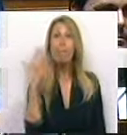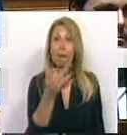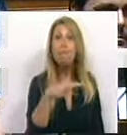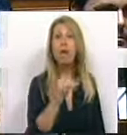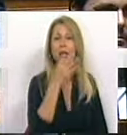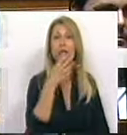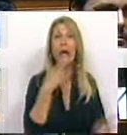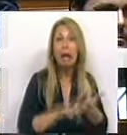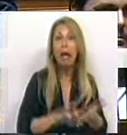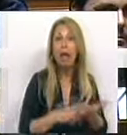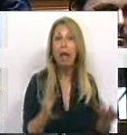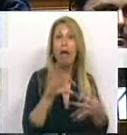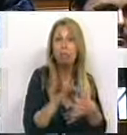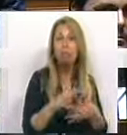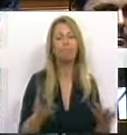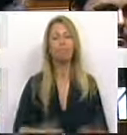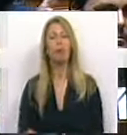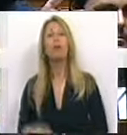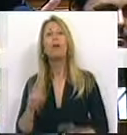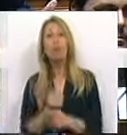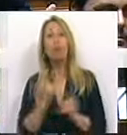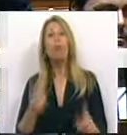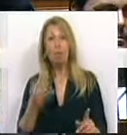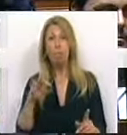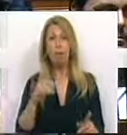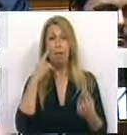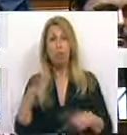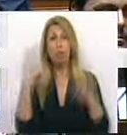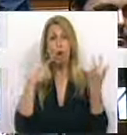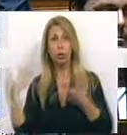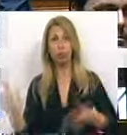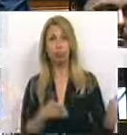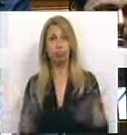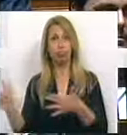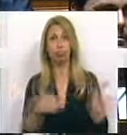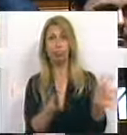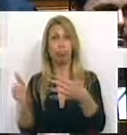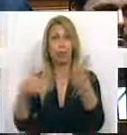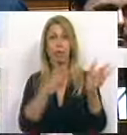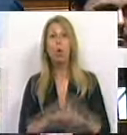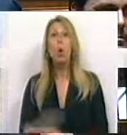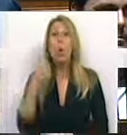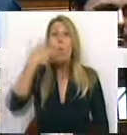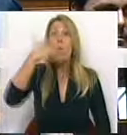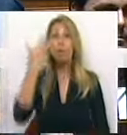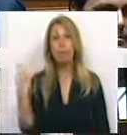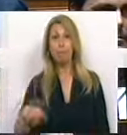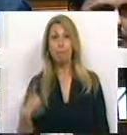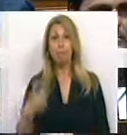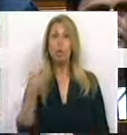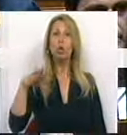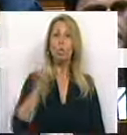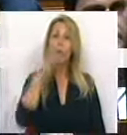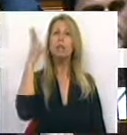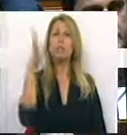O Partido Socialista tem, de facto, revelado muito desnorte. Um dia, o Presidente do Partido Socialista